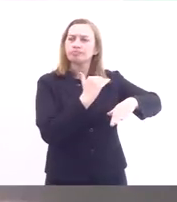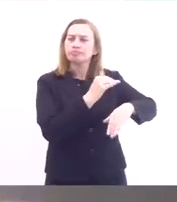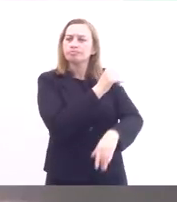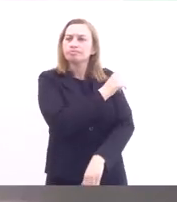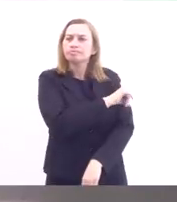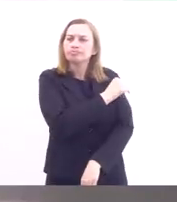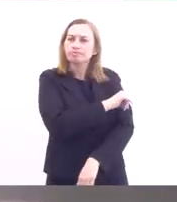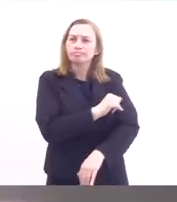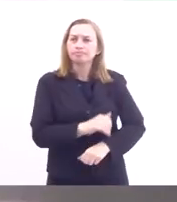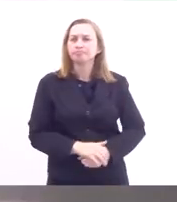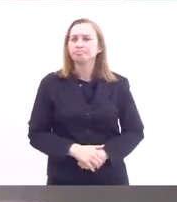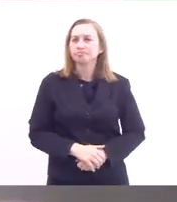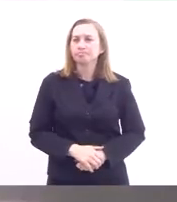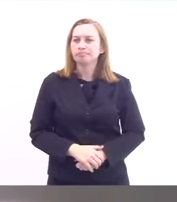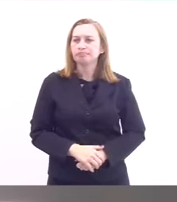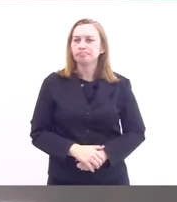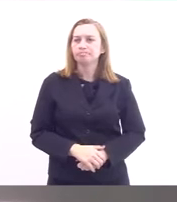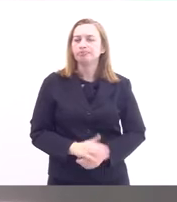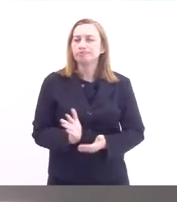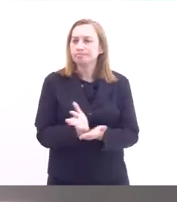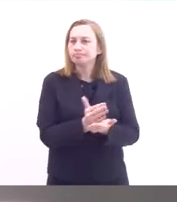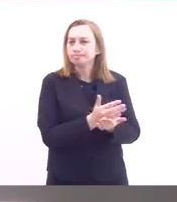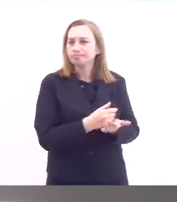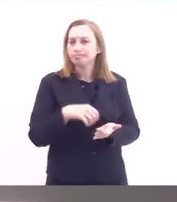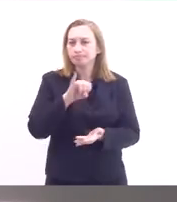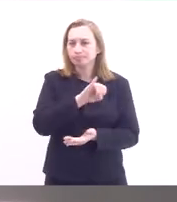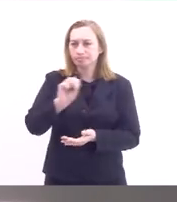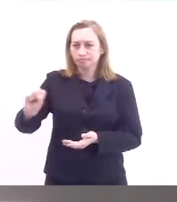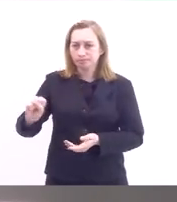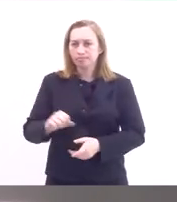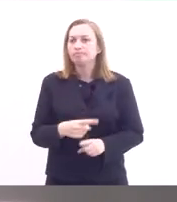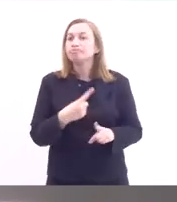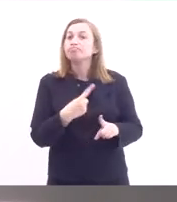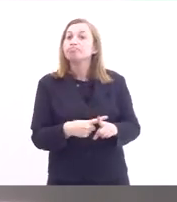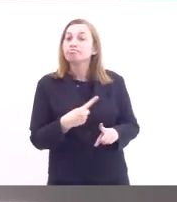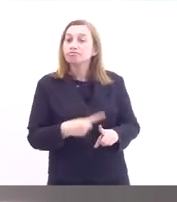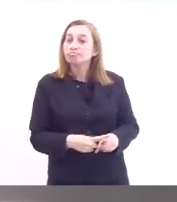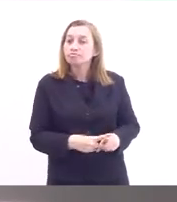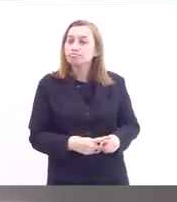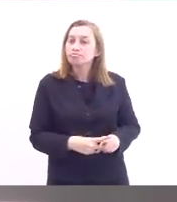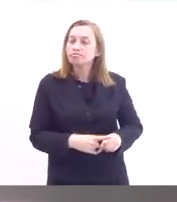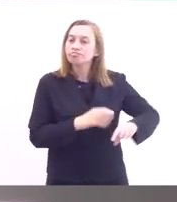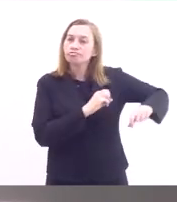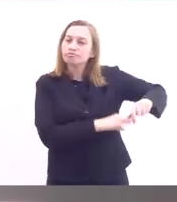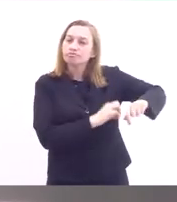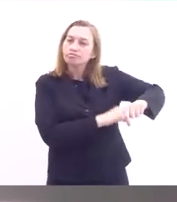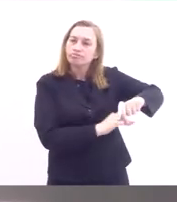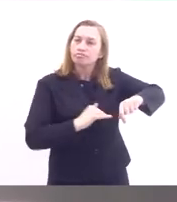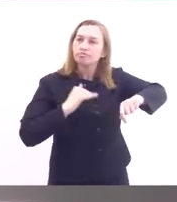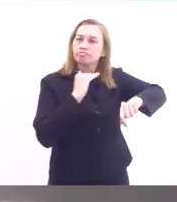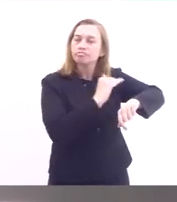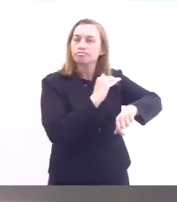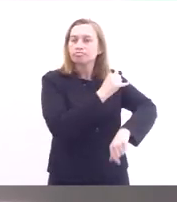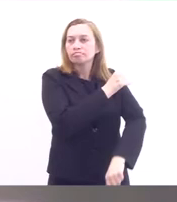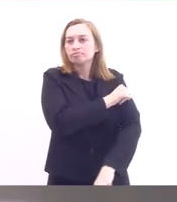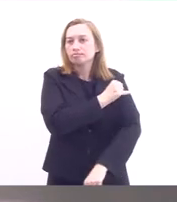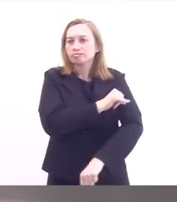na arrecadação do ICMS. Porque o Super Rio,